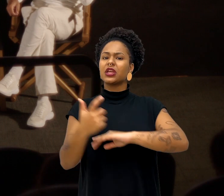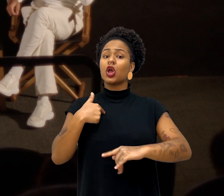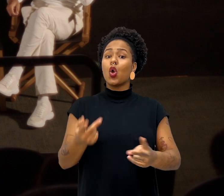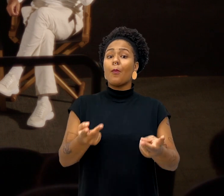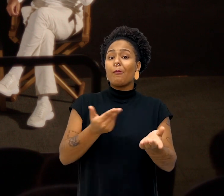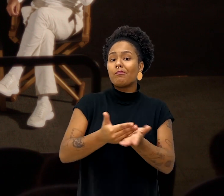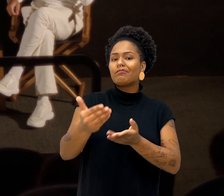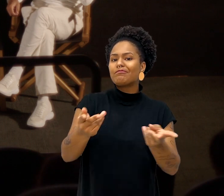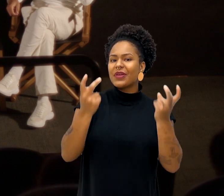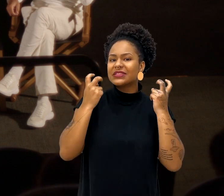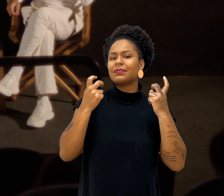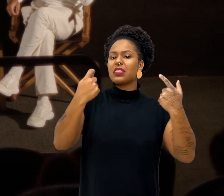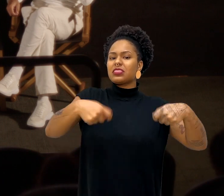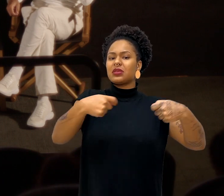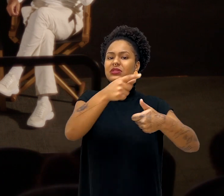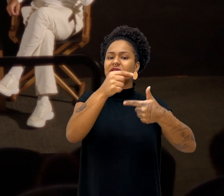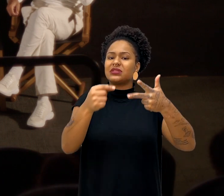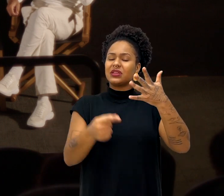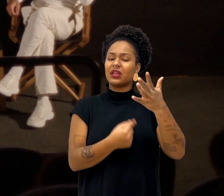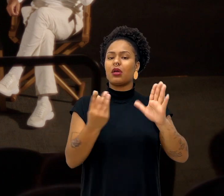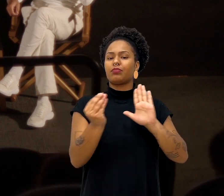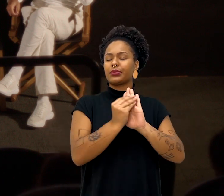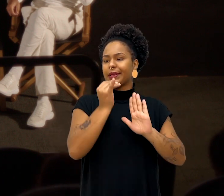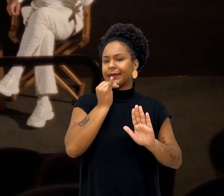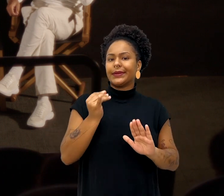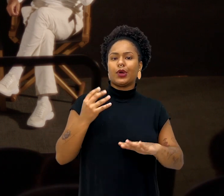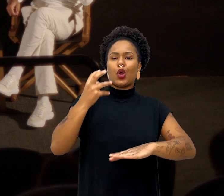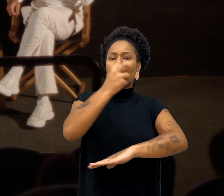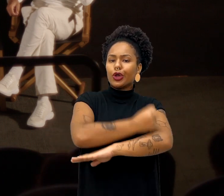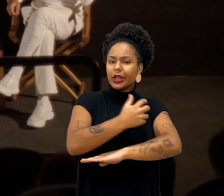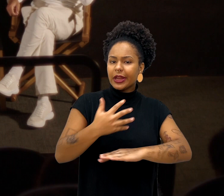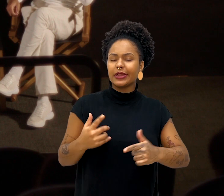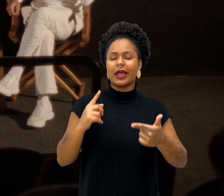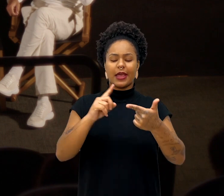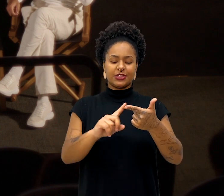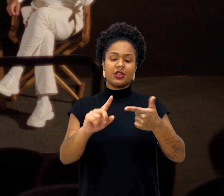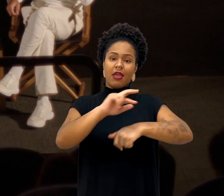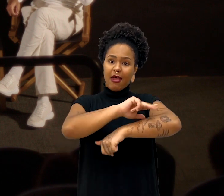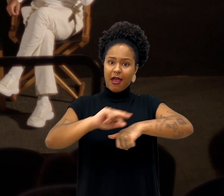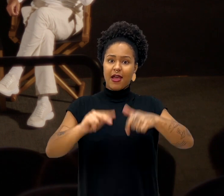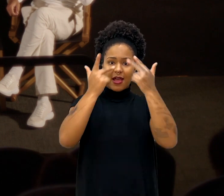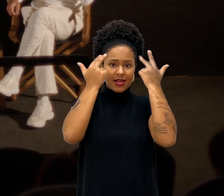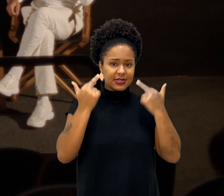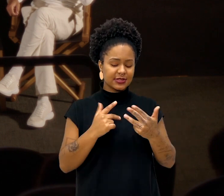eu comecei a me entender como uma socioambientalista, eu comecei a perceber a necessidade de se pautar